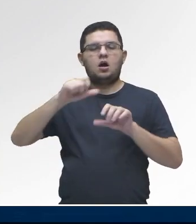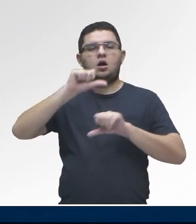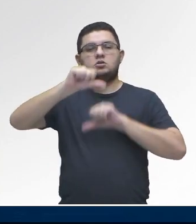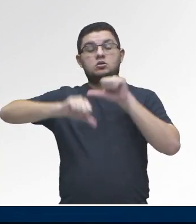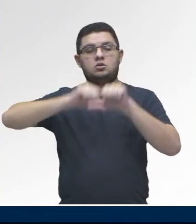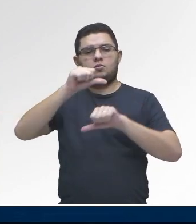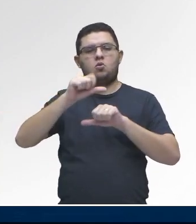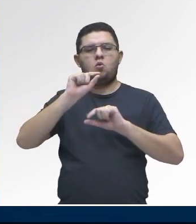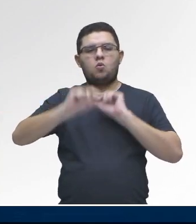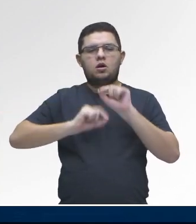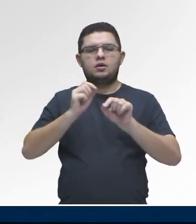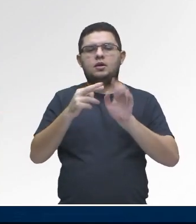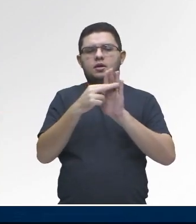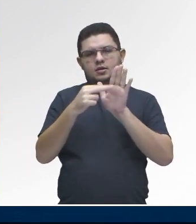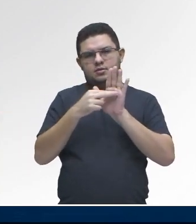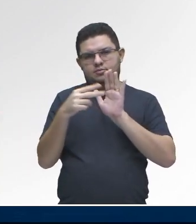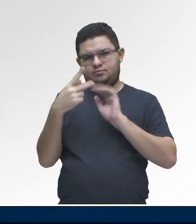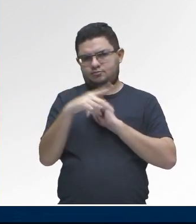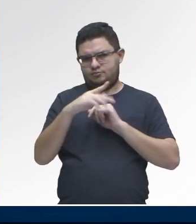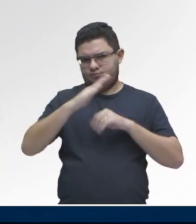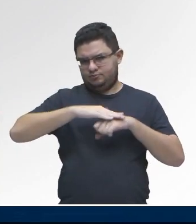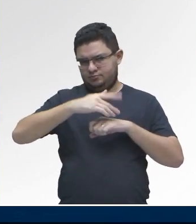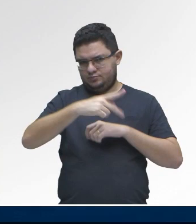se faz desse jeito.